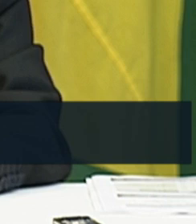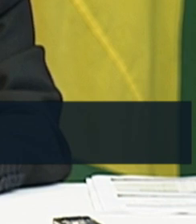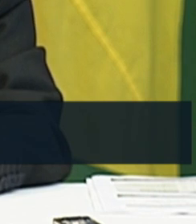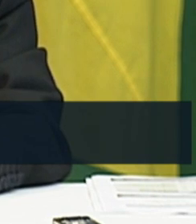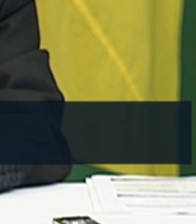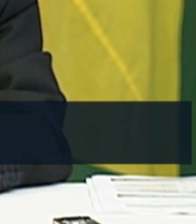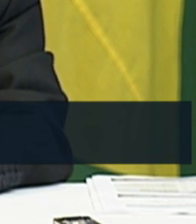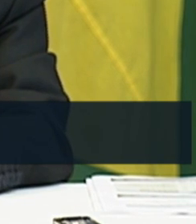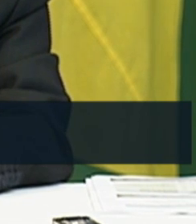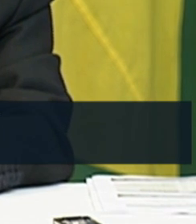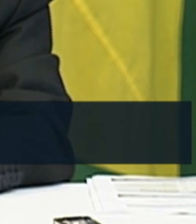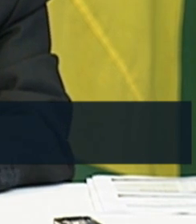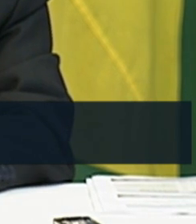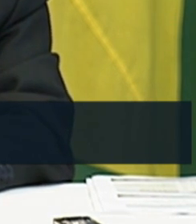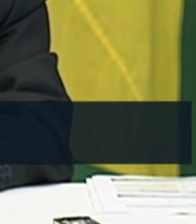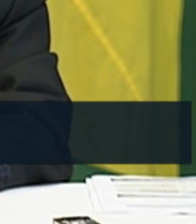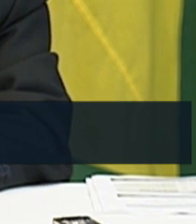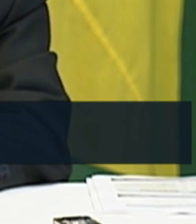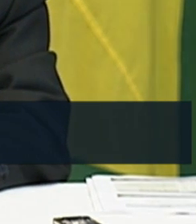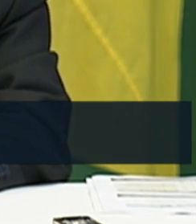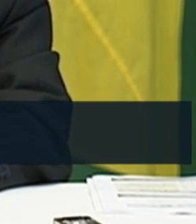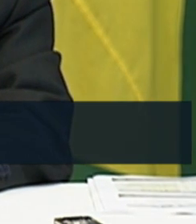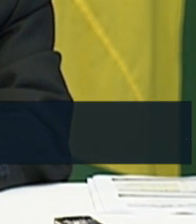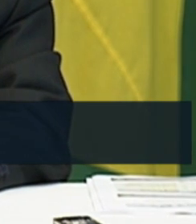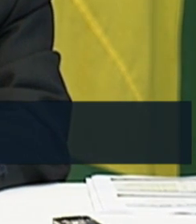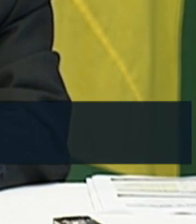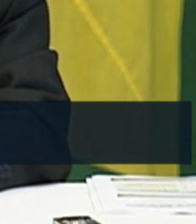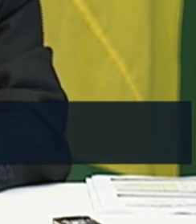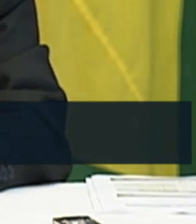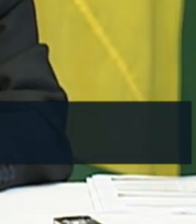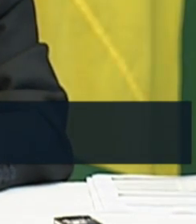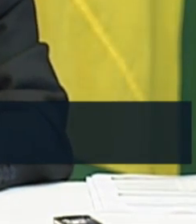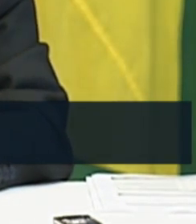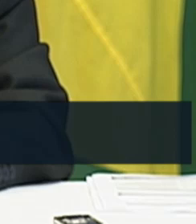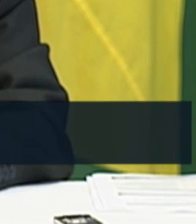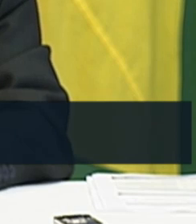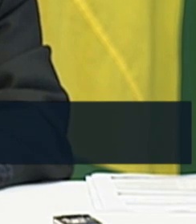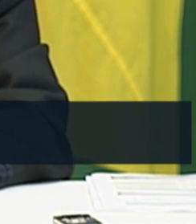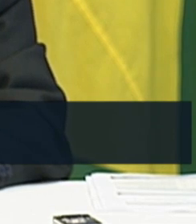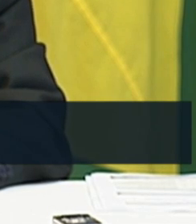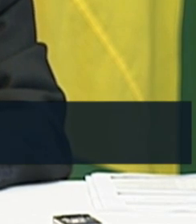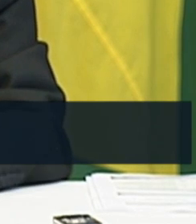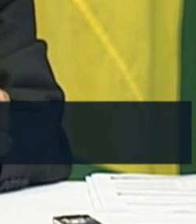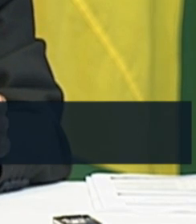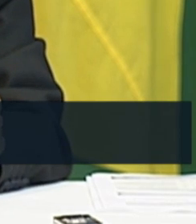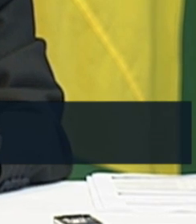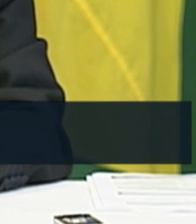porque trata-se de uma escala de investimentos eh muito grande